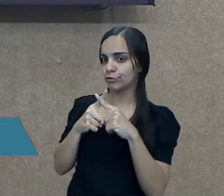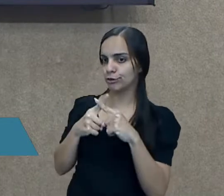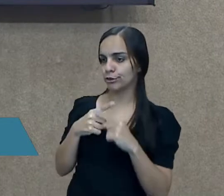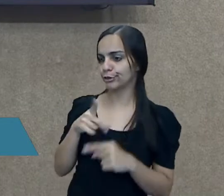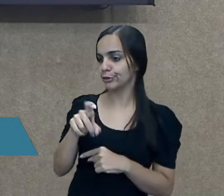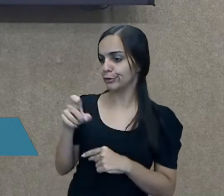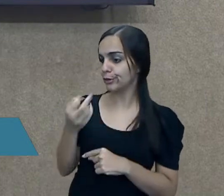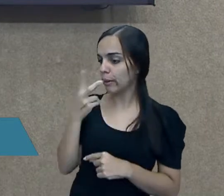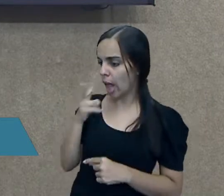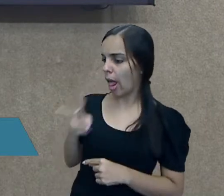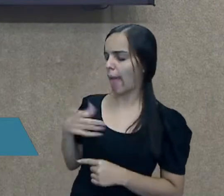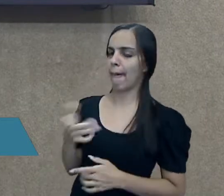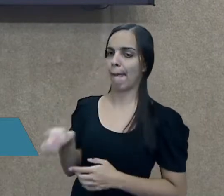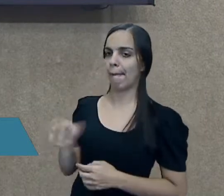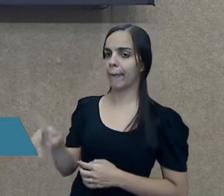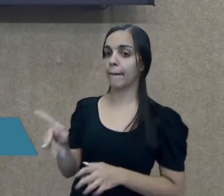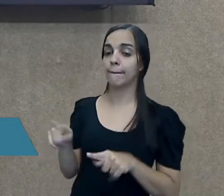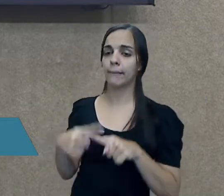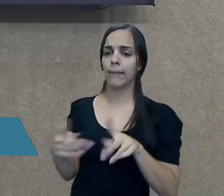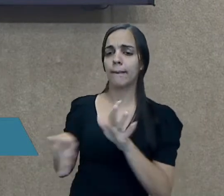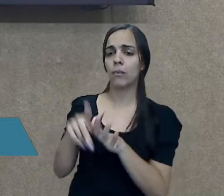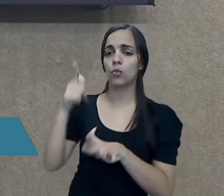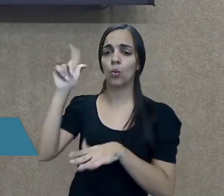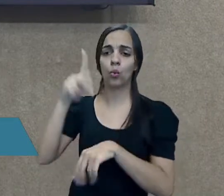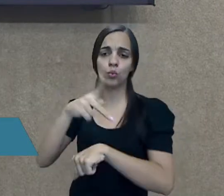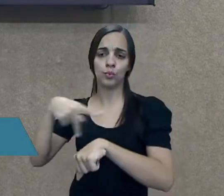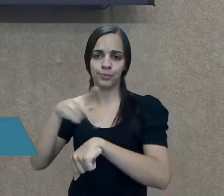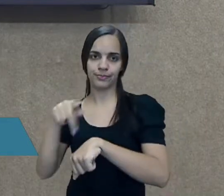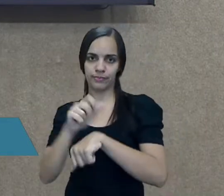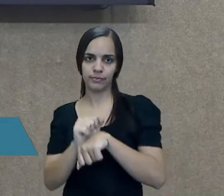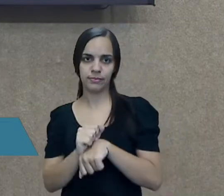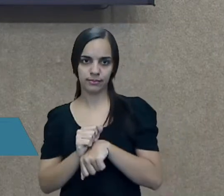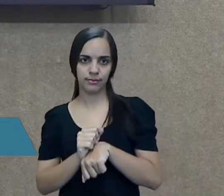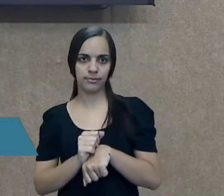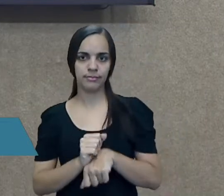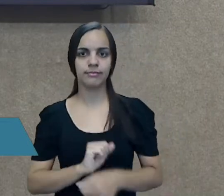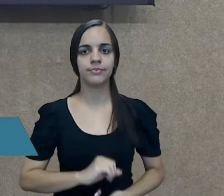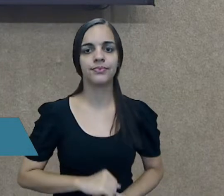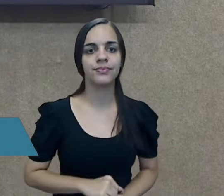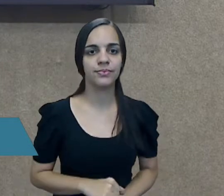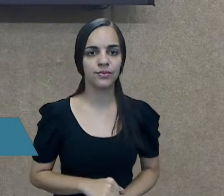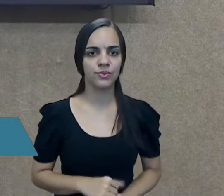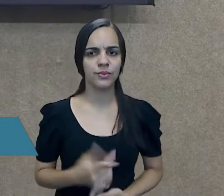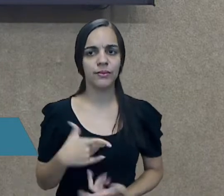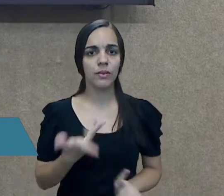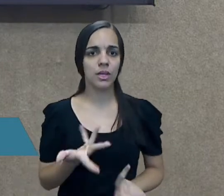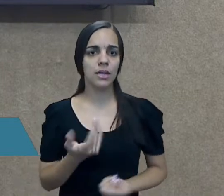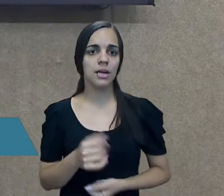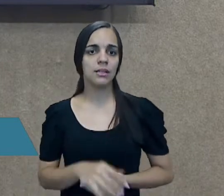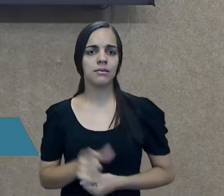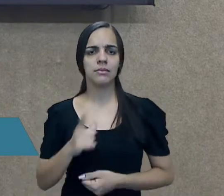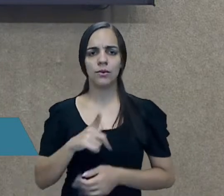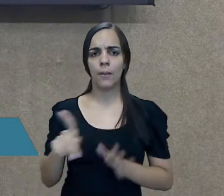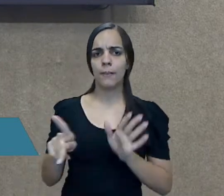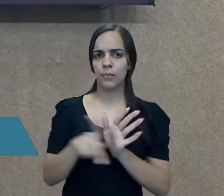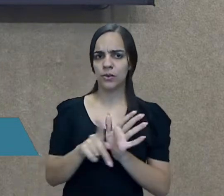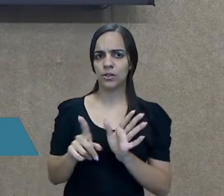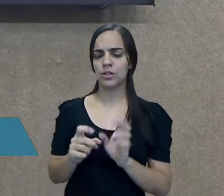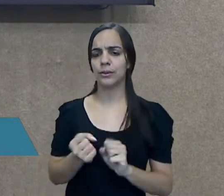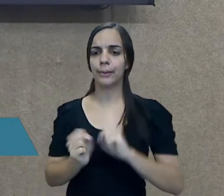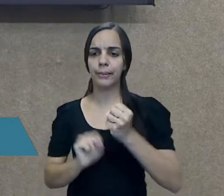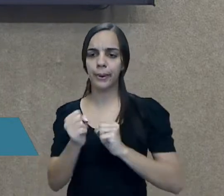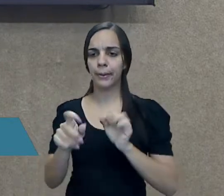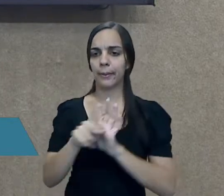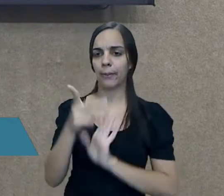de fora. Principalmente se na etiqueta vem USA, ou seja, fabricado nos Estados